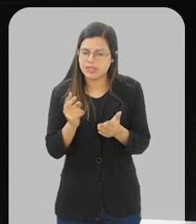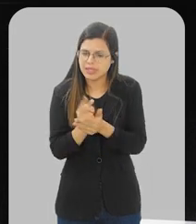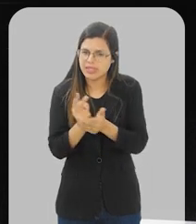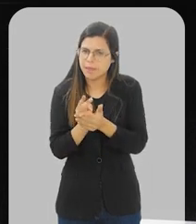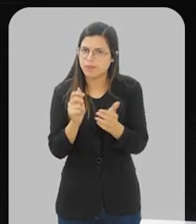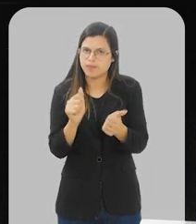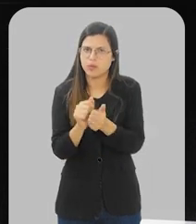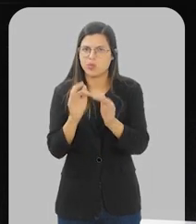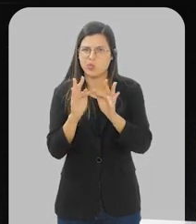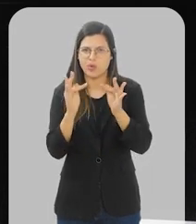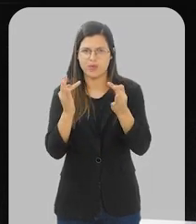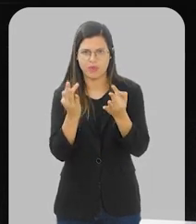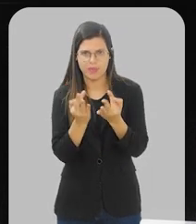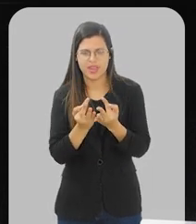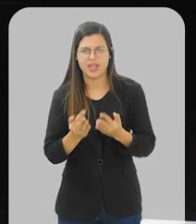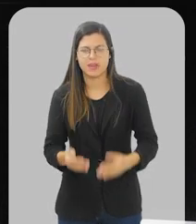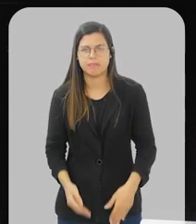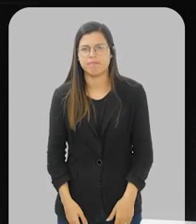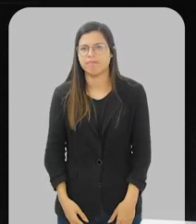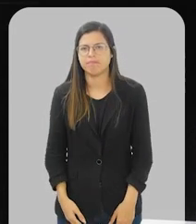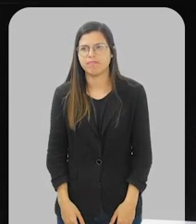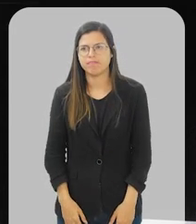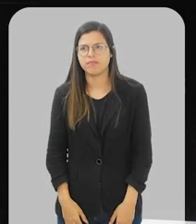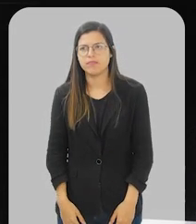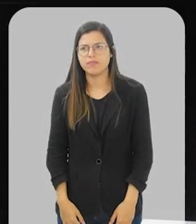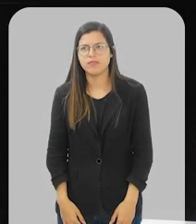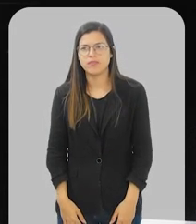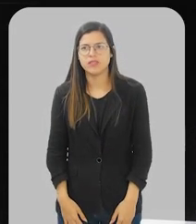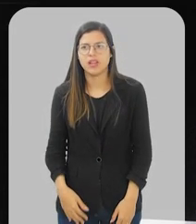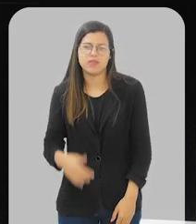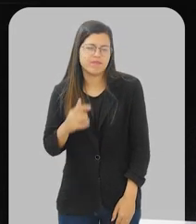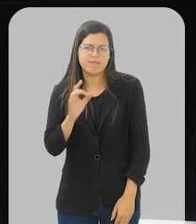Eu sou muito família. E